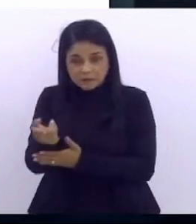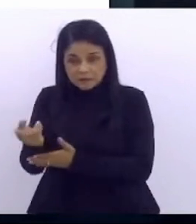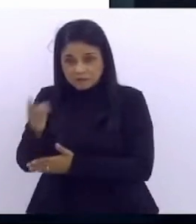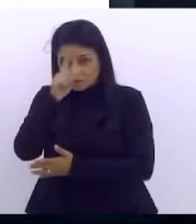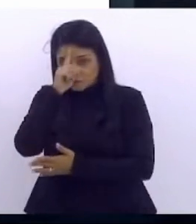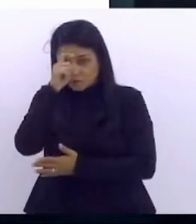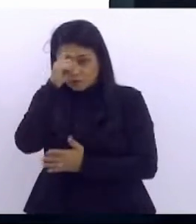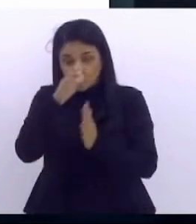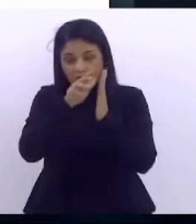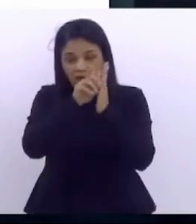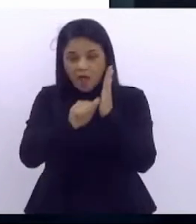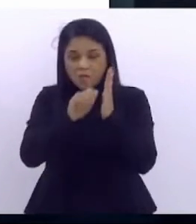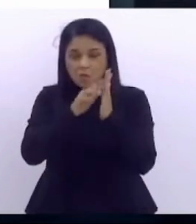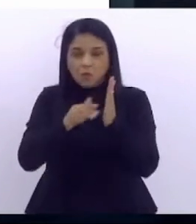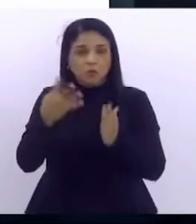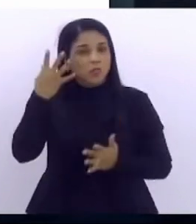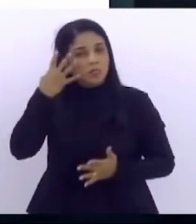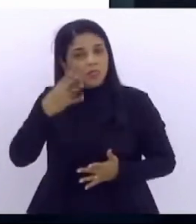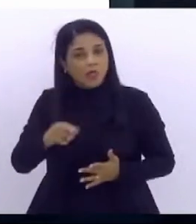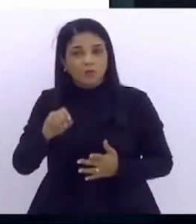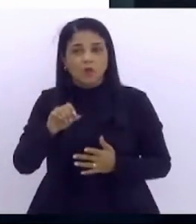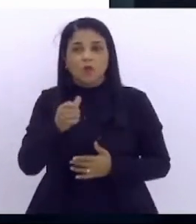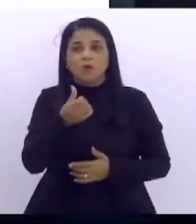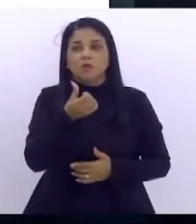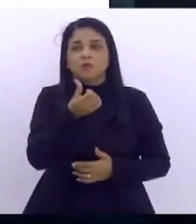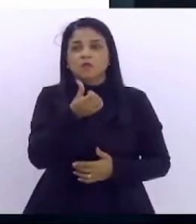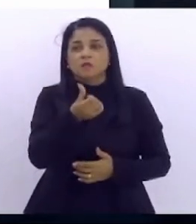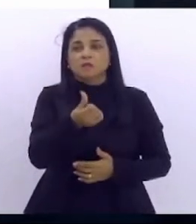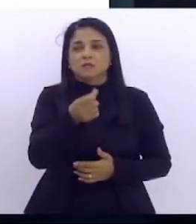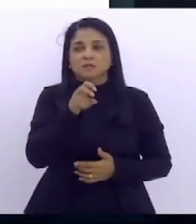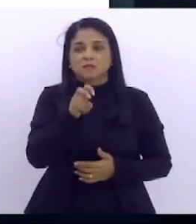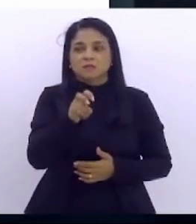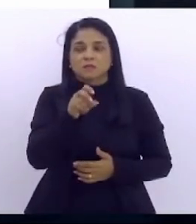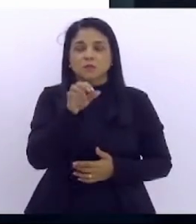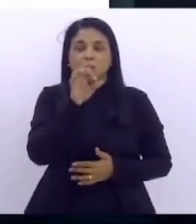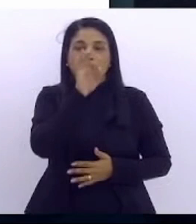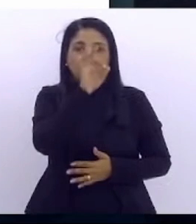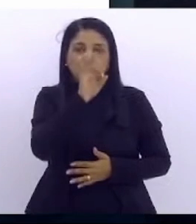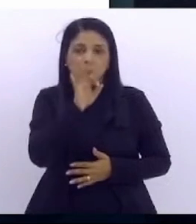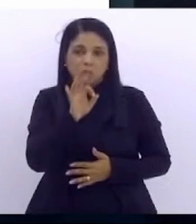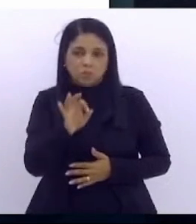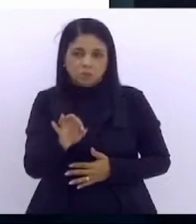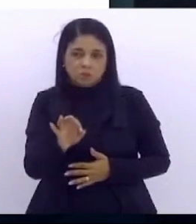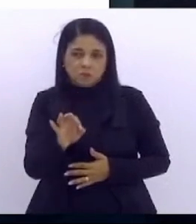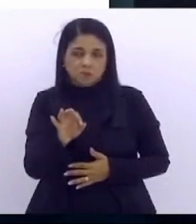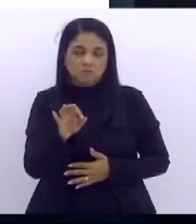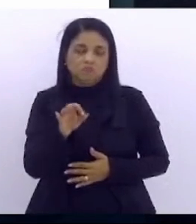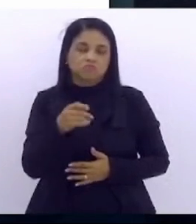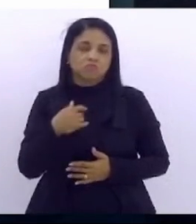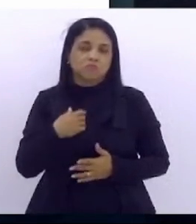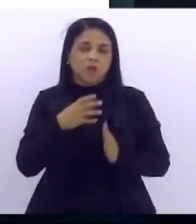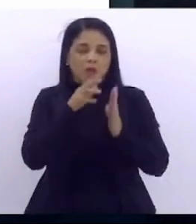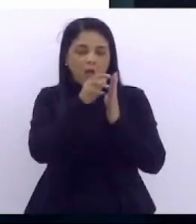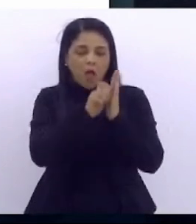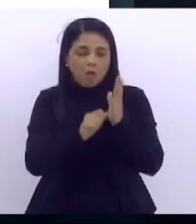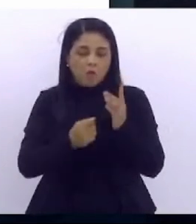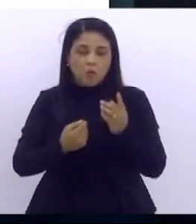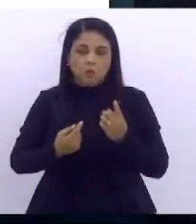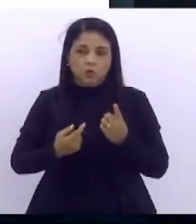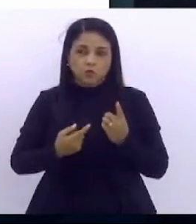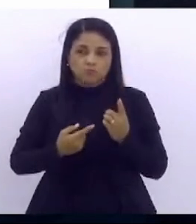por abortos espontâneos e 75% seja por abortos provocados. Então, a pergunta que precisaria ser respondida